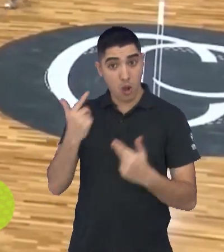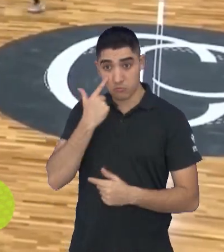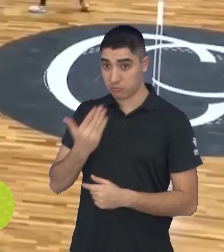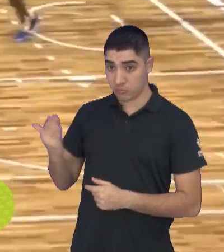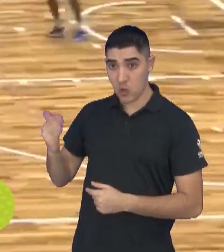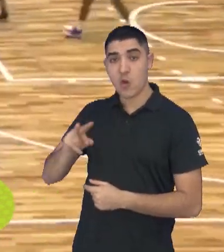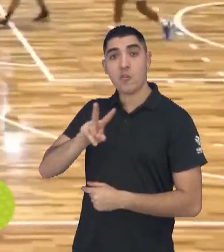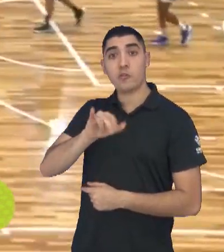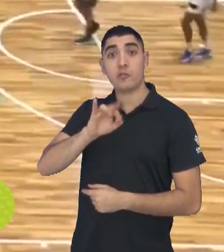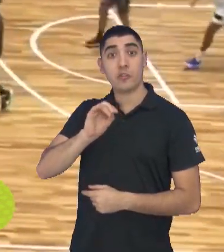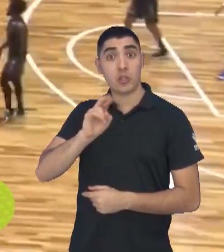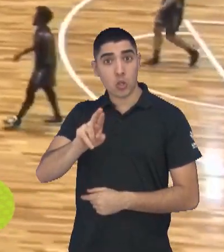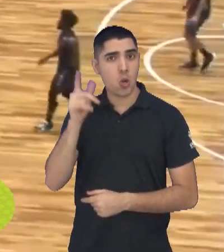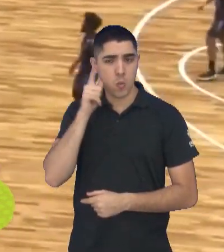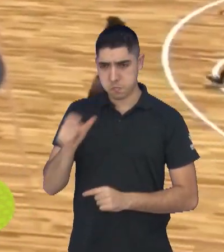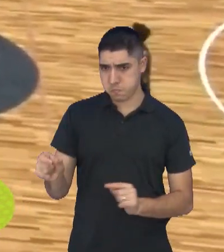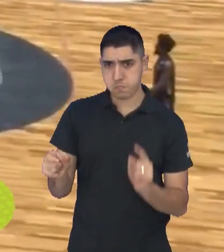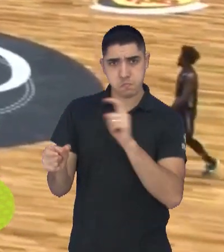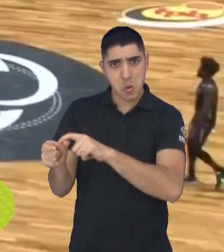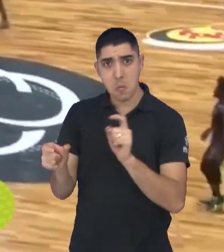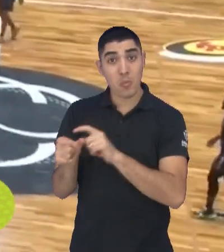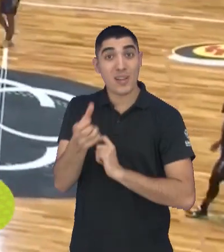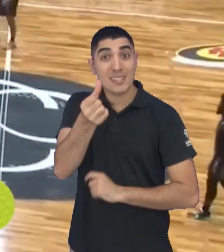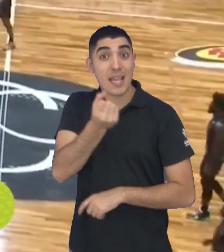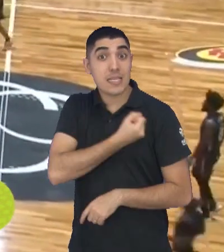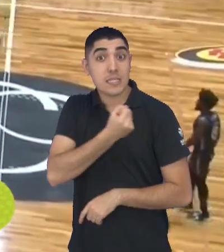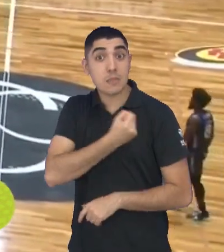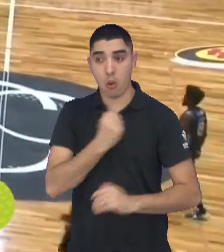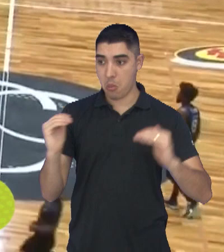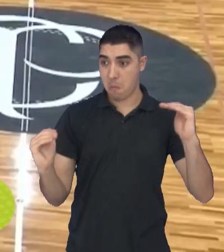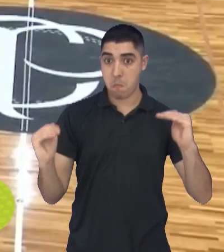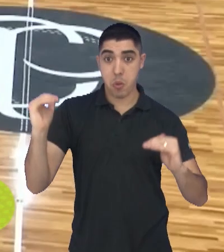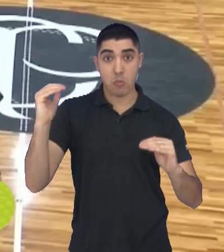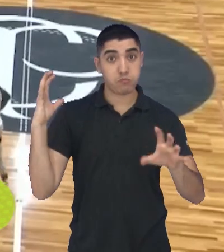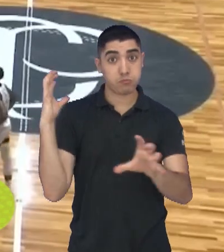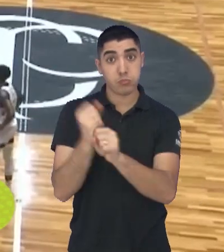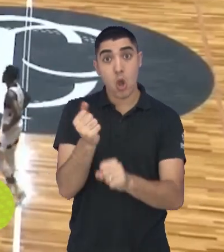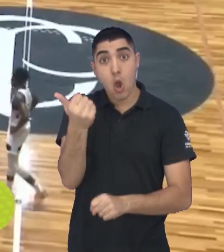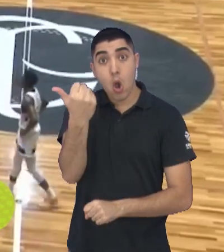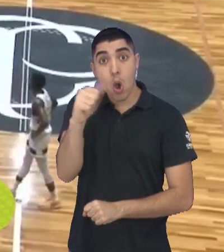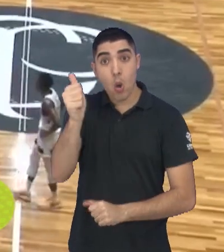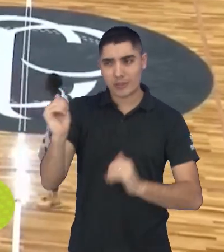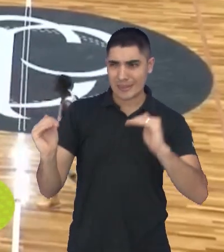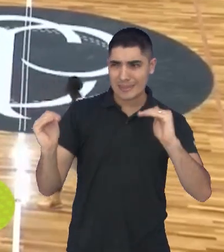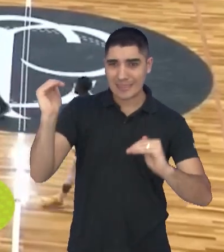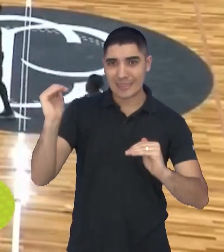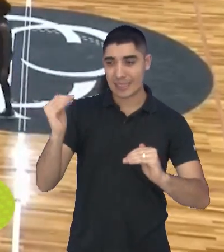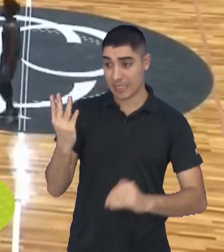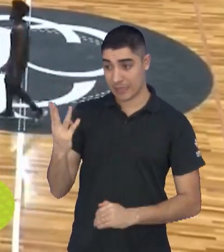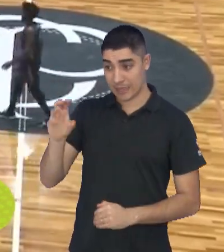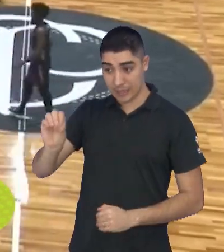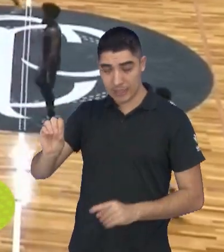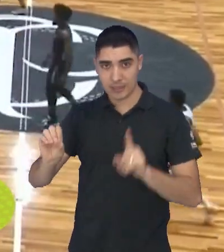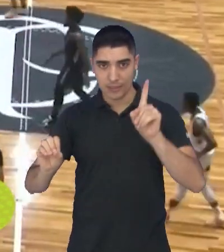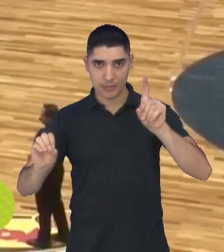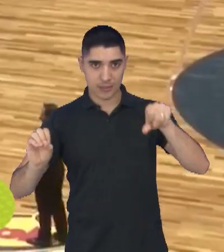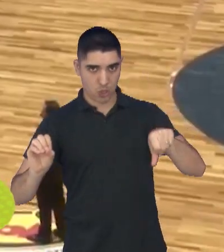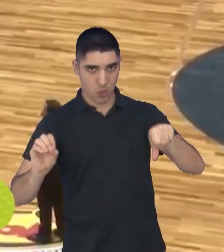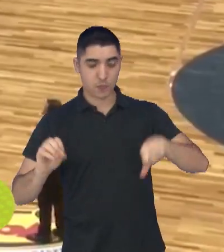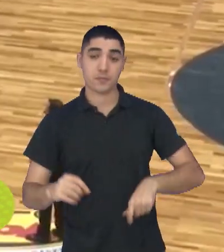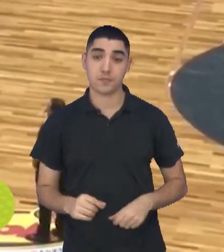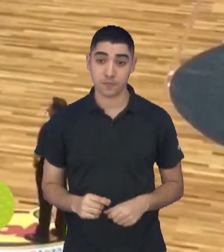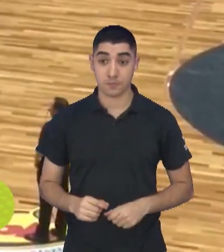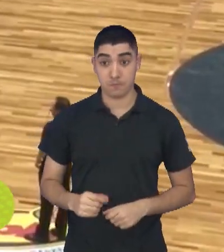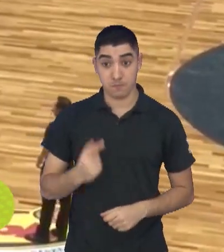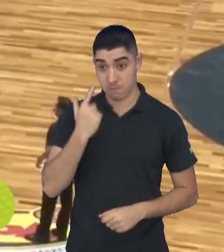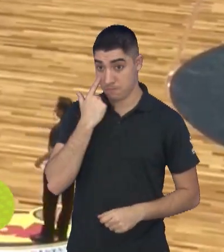on fire, anotando os 6 primeiros pontos do São José, abrindo 11 de vantagem, 30-19.